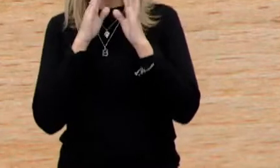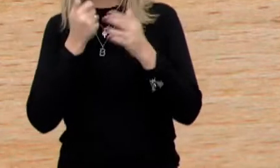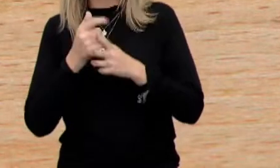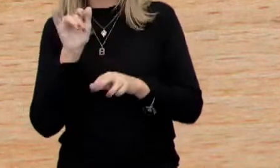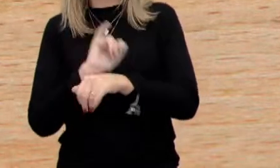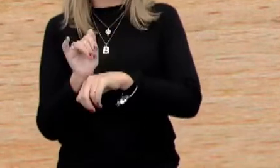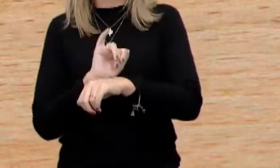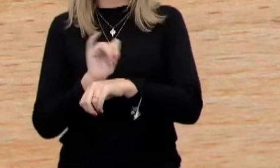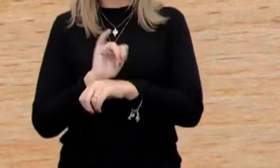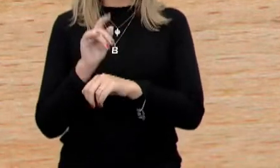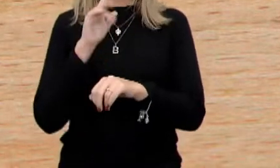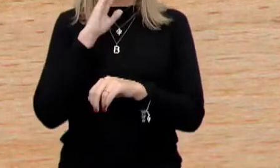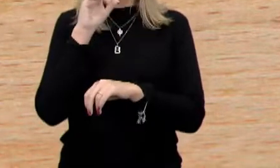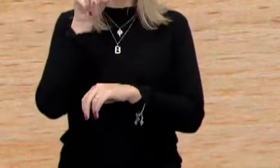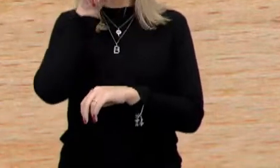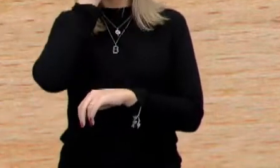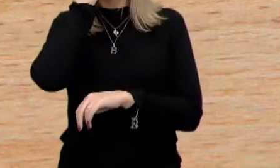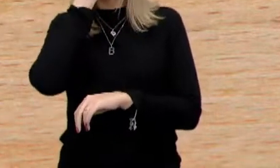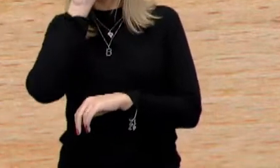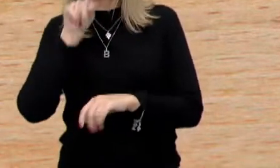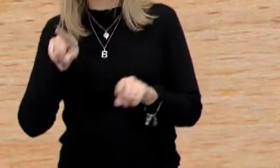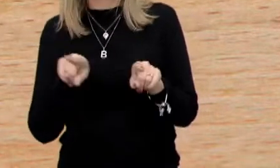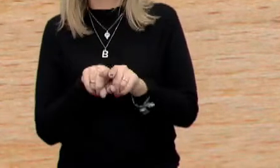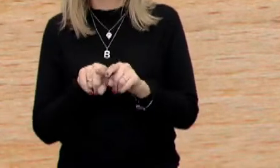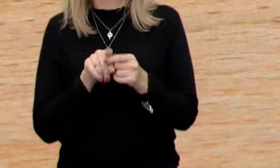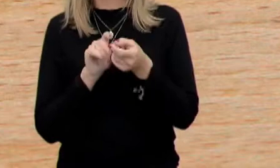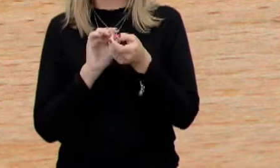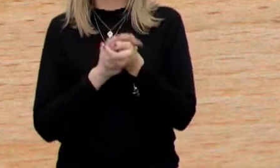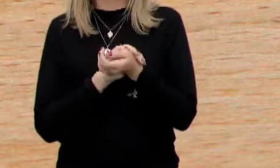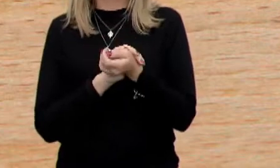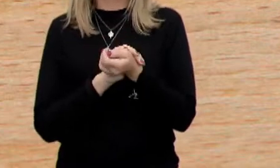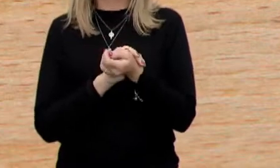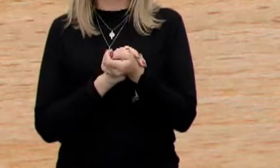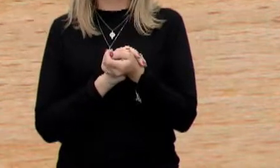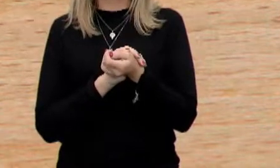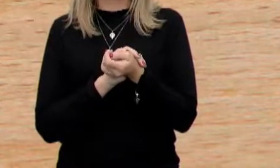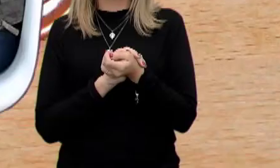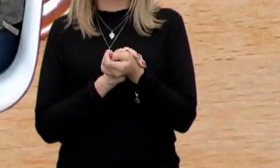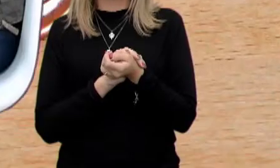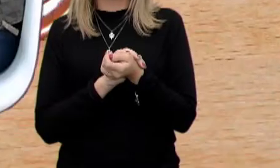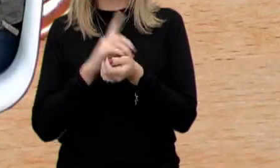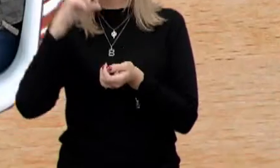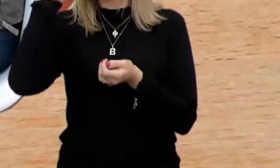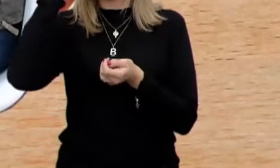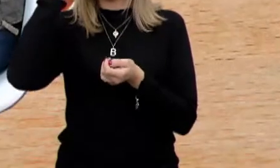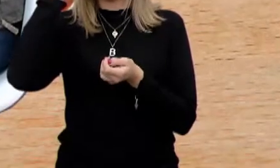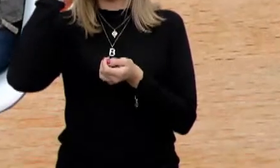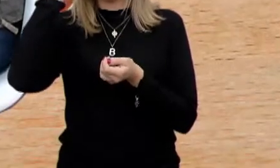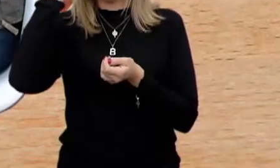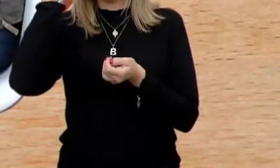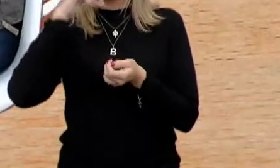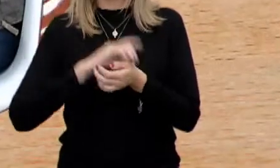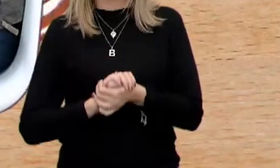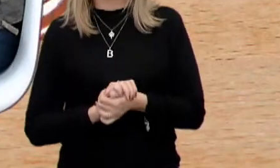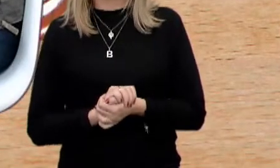YouTube, estamos no Twitter, eu esqueci algum? Não, Instagram. Twitter, Instagram, Facebook. Enfim.